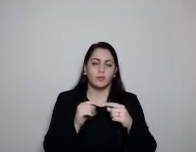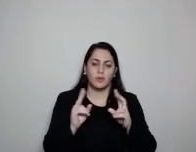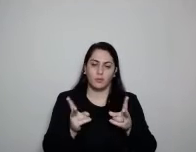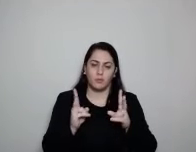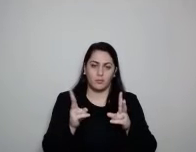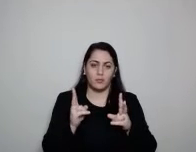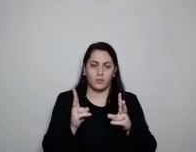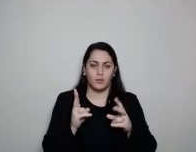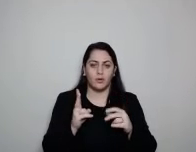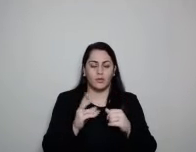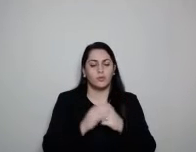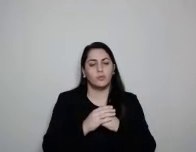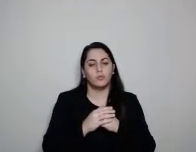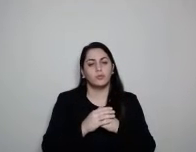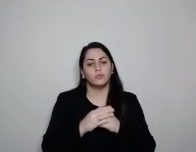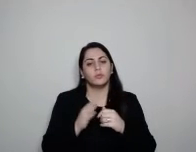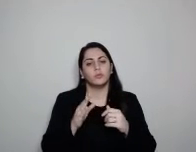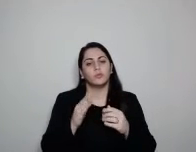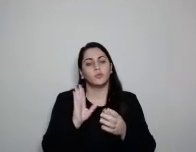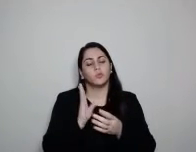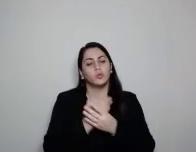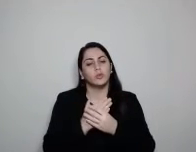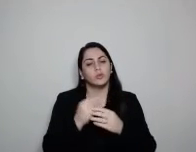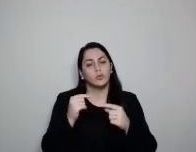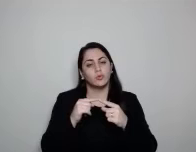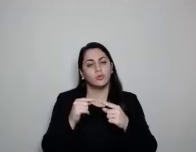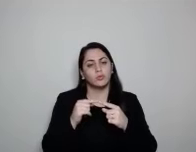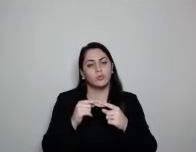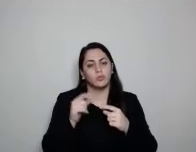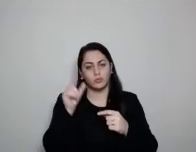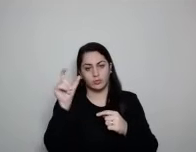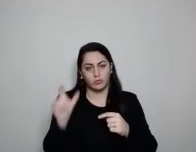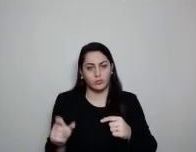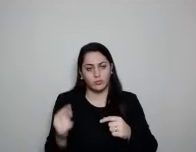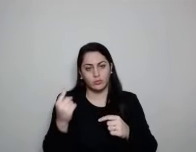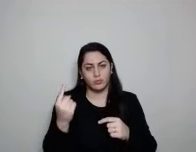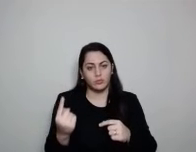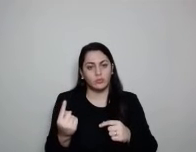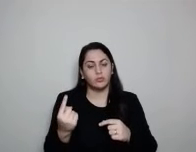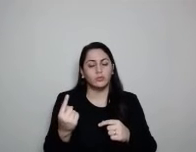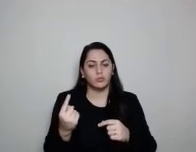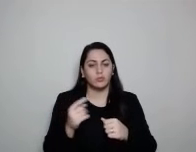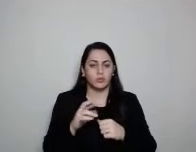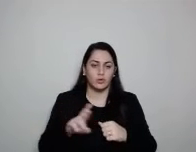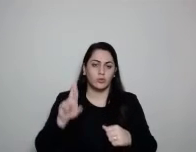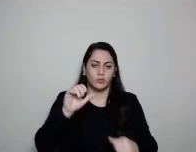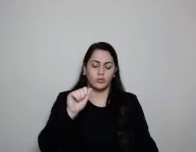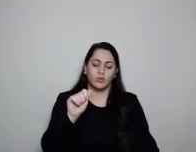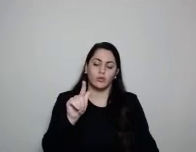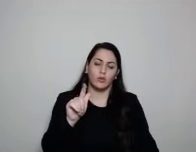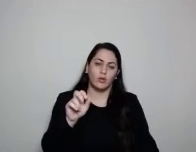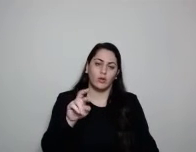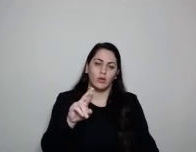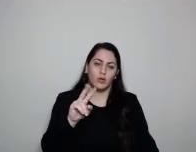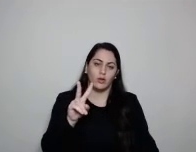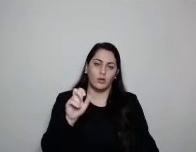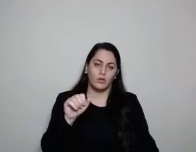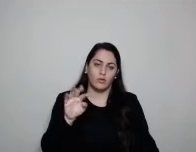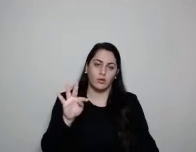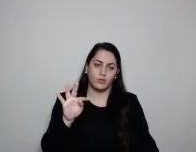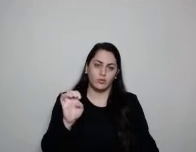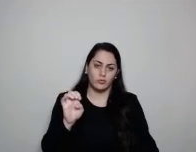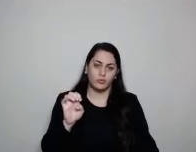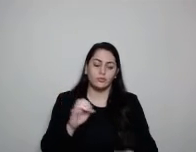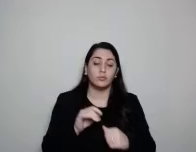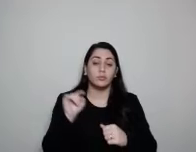foram interpostos pelo meu constituído, que é o agravante, né? Então, eles